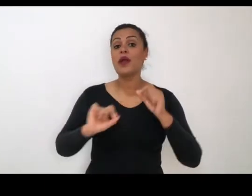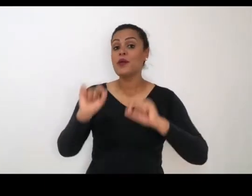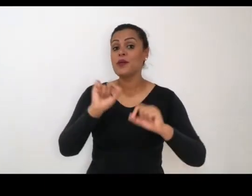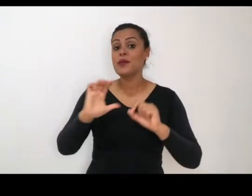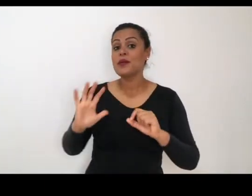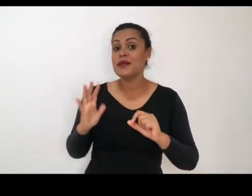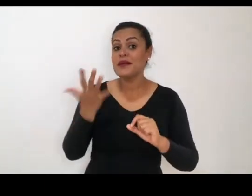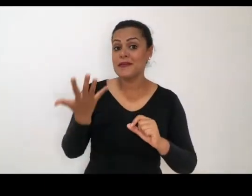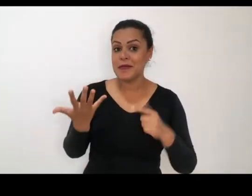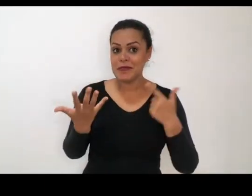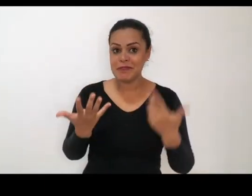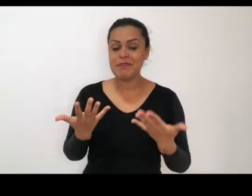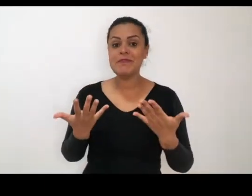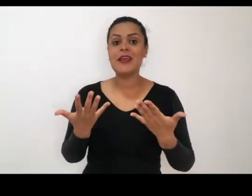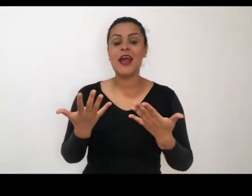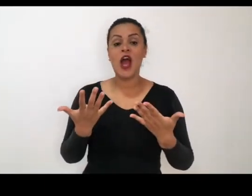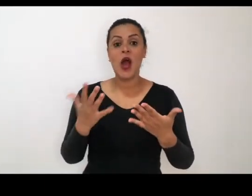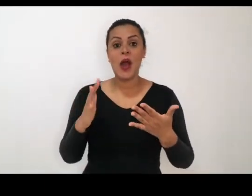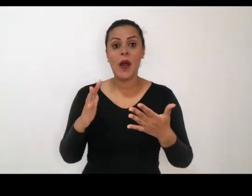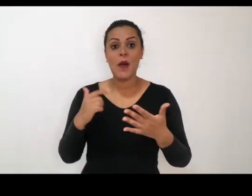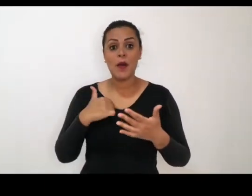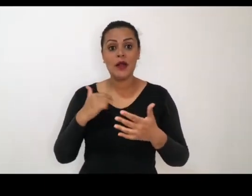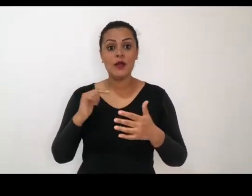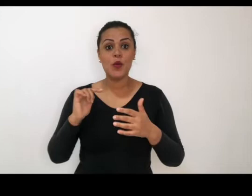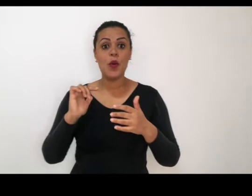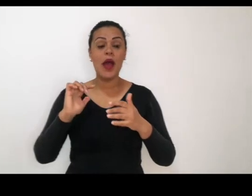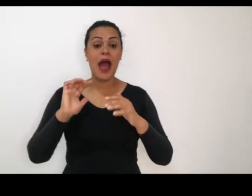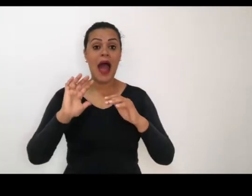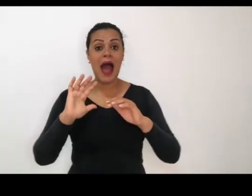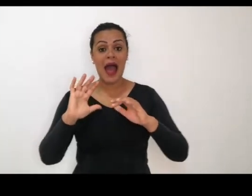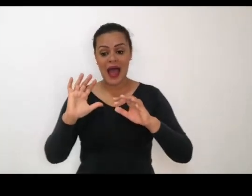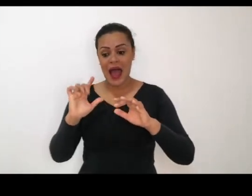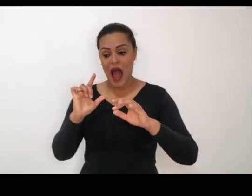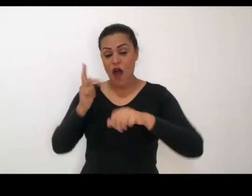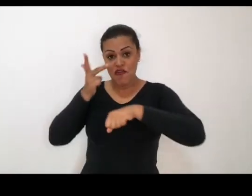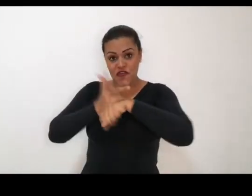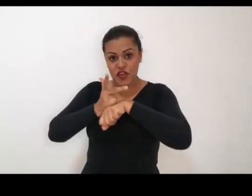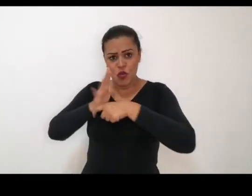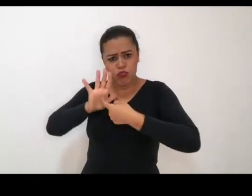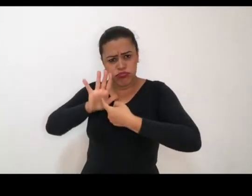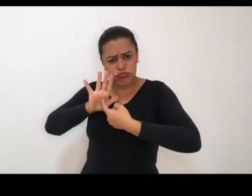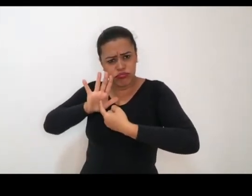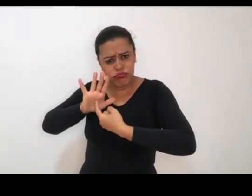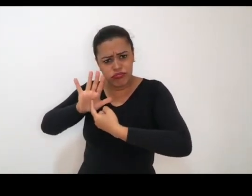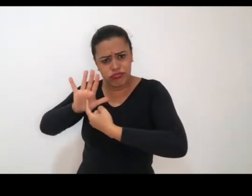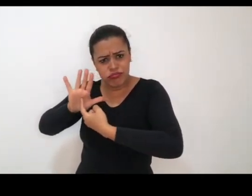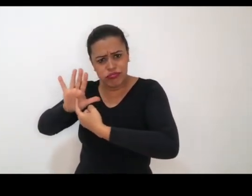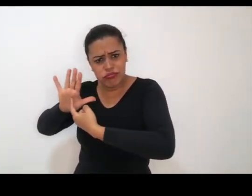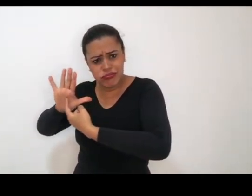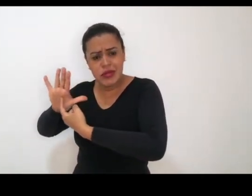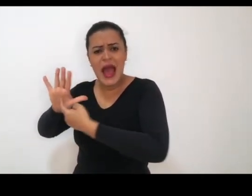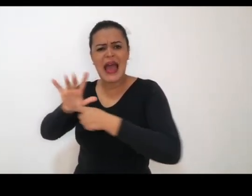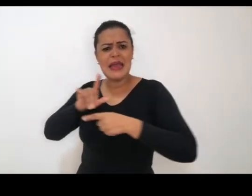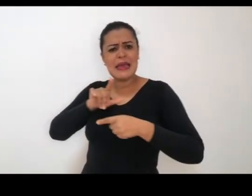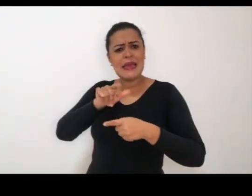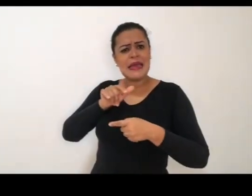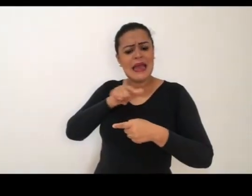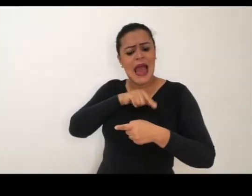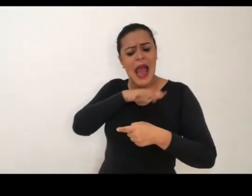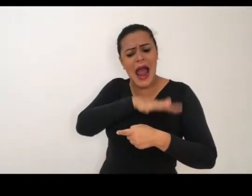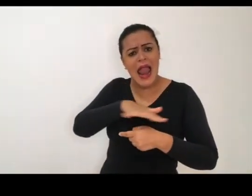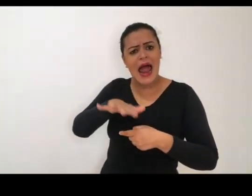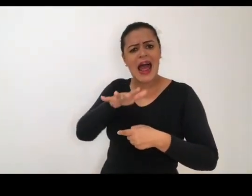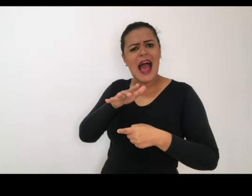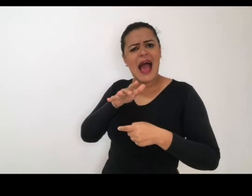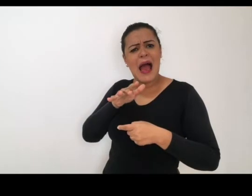acabei de mostrar os vídeos, né, começaram a aparecer umas perguntas muito cabeludas, assim, muito cabeludas. Eu não sabia, não